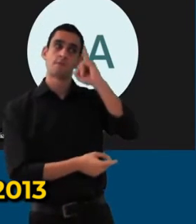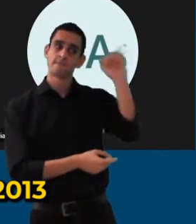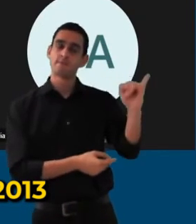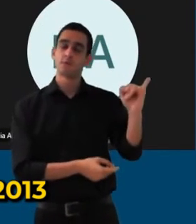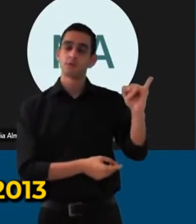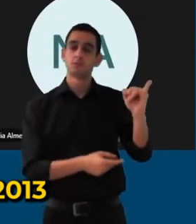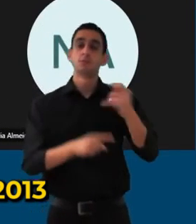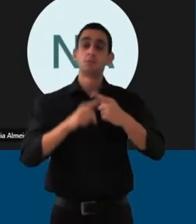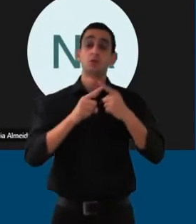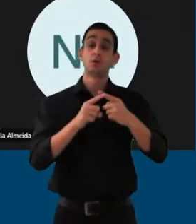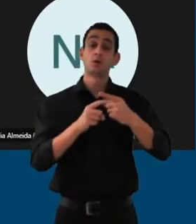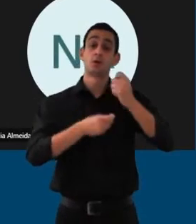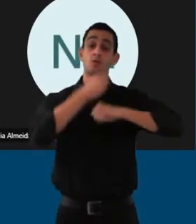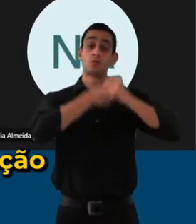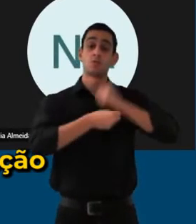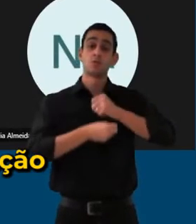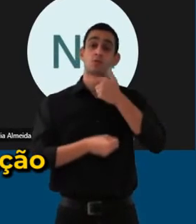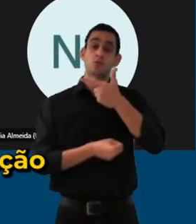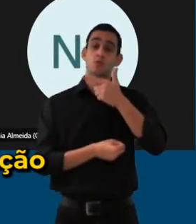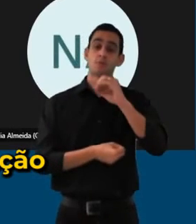já em 2013,